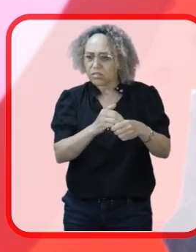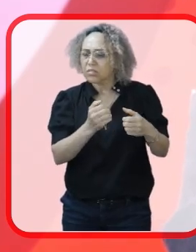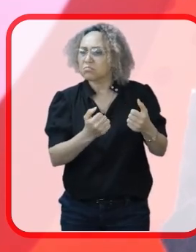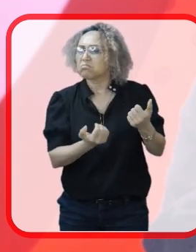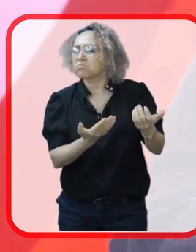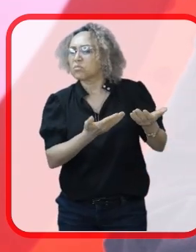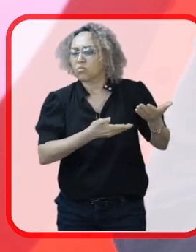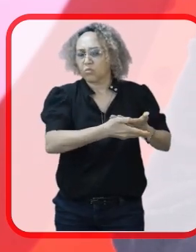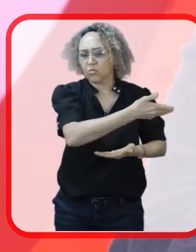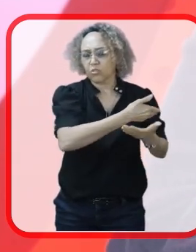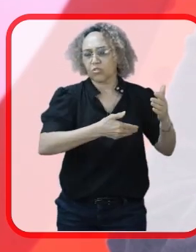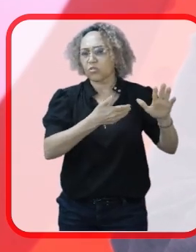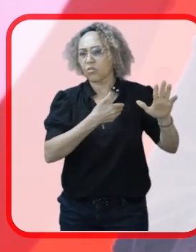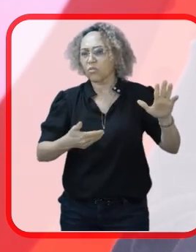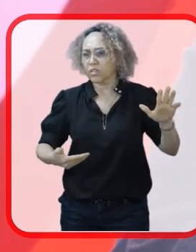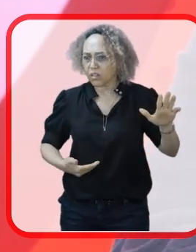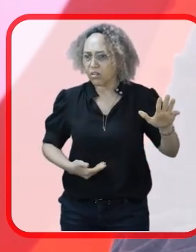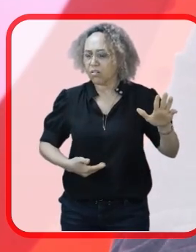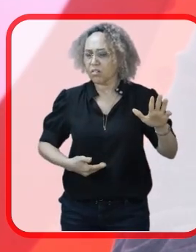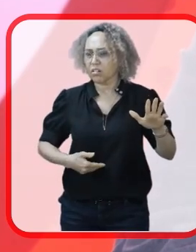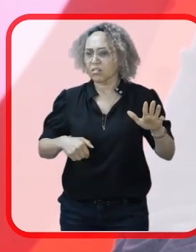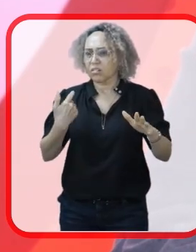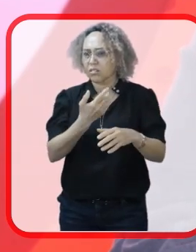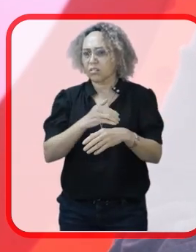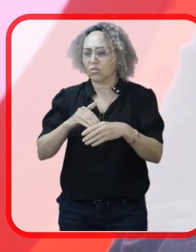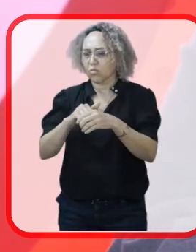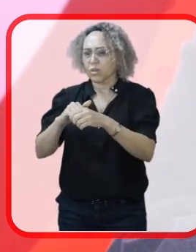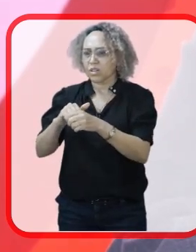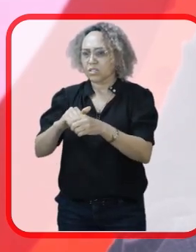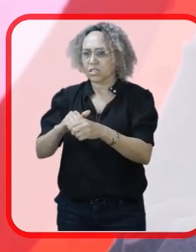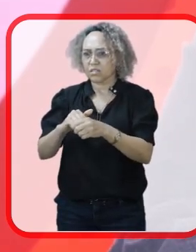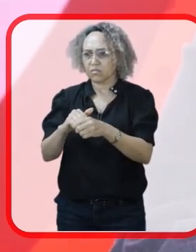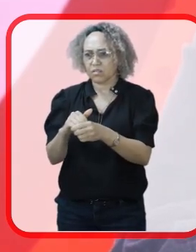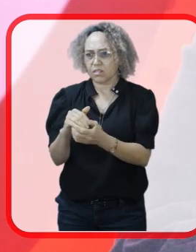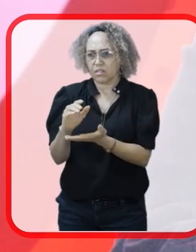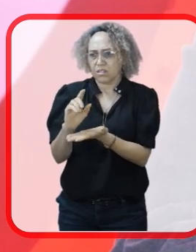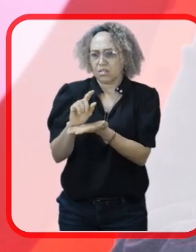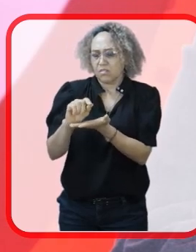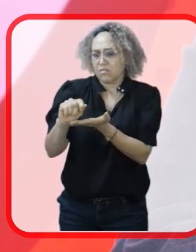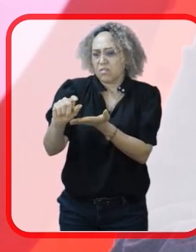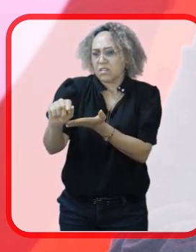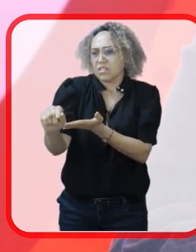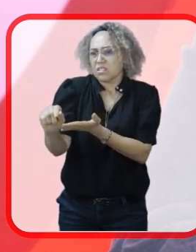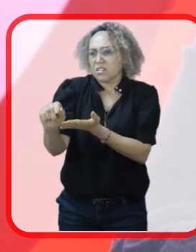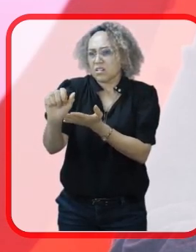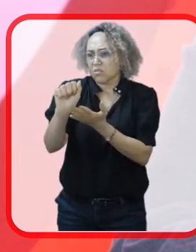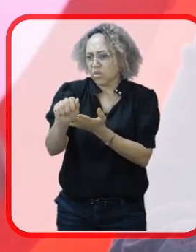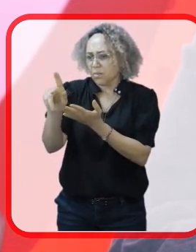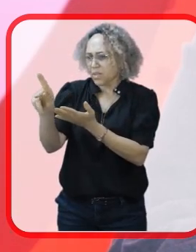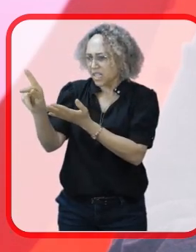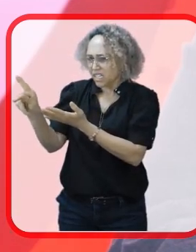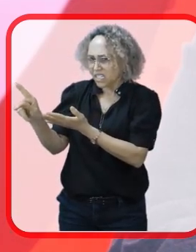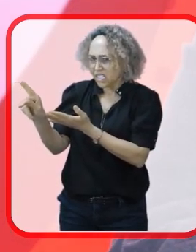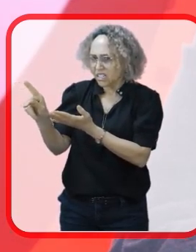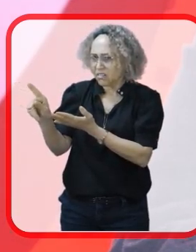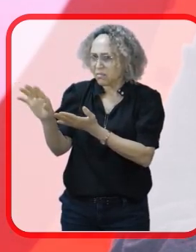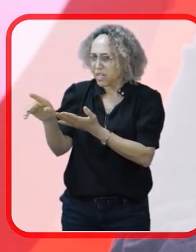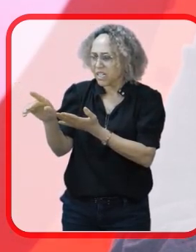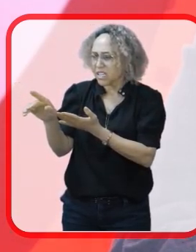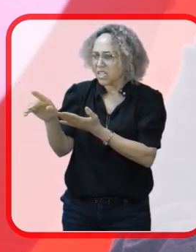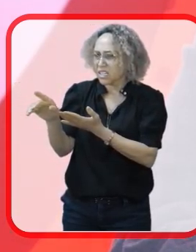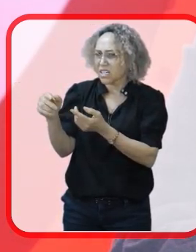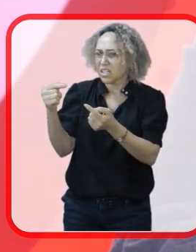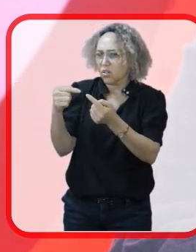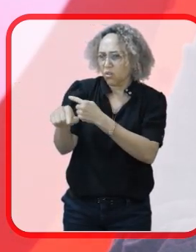cooperativas, financiando o desenvolvimento de aplicativos para que eles rompam com a lógica das multinacionais e possam ter a